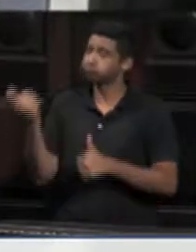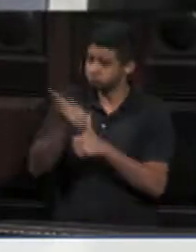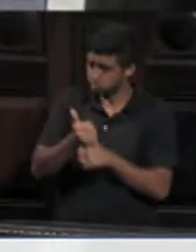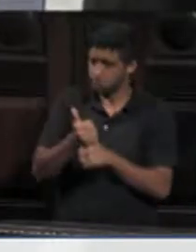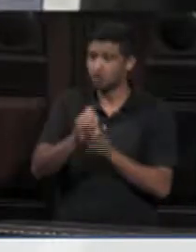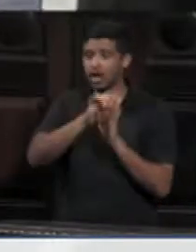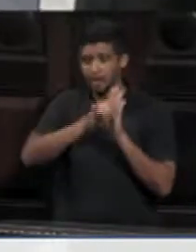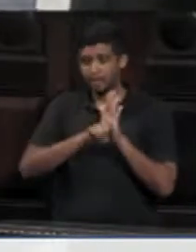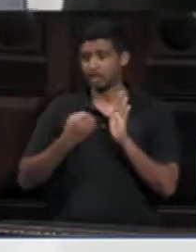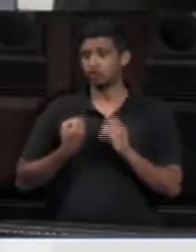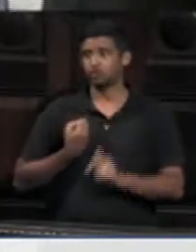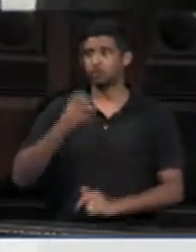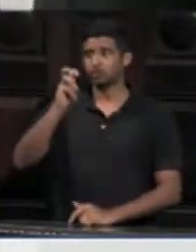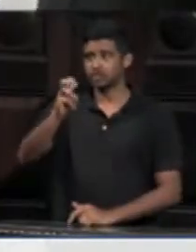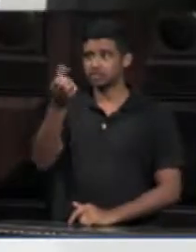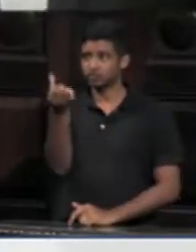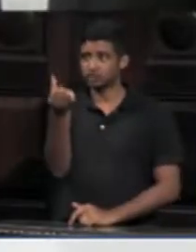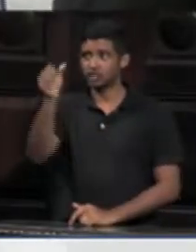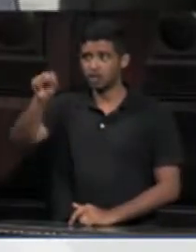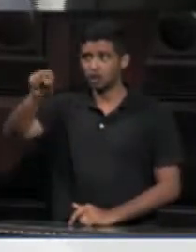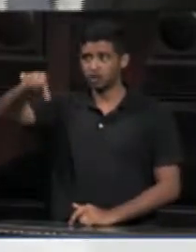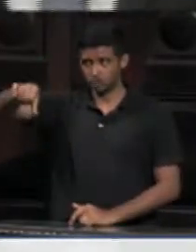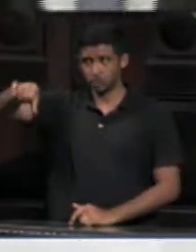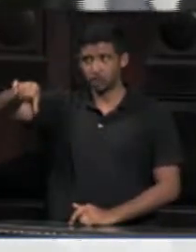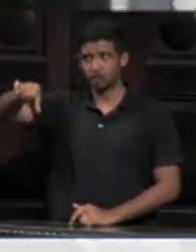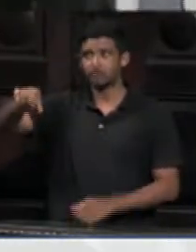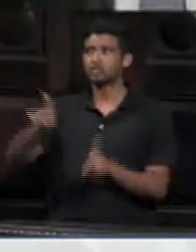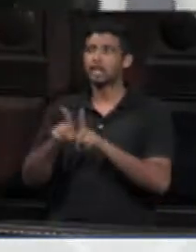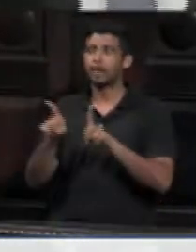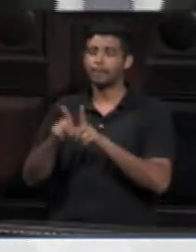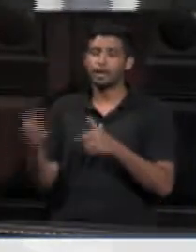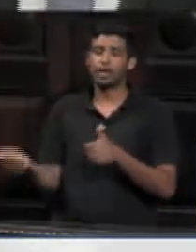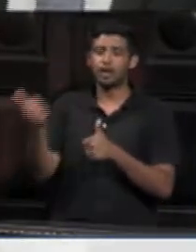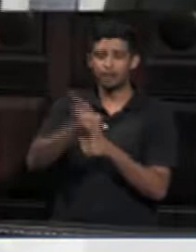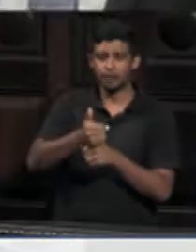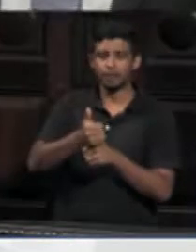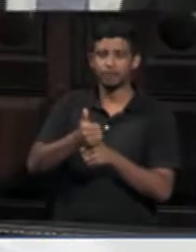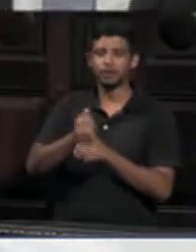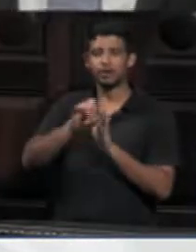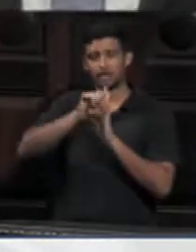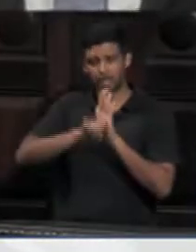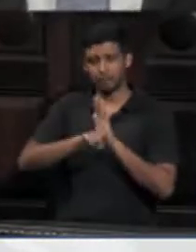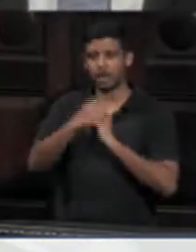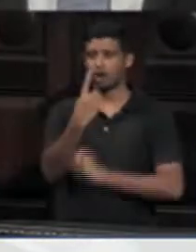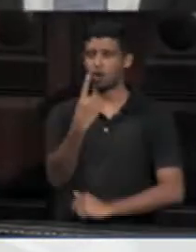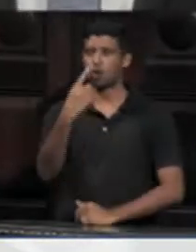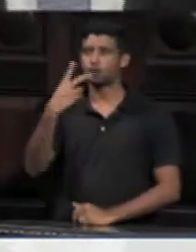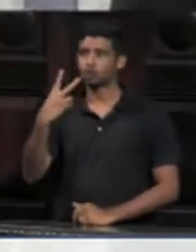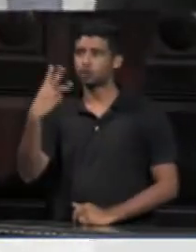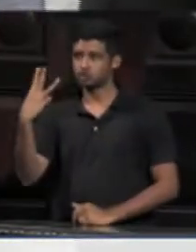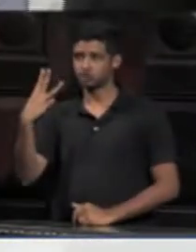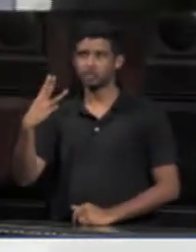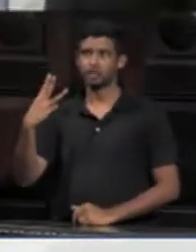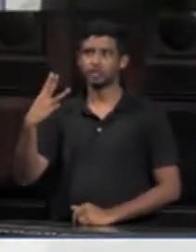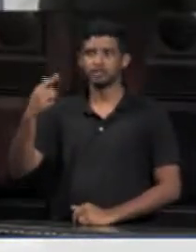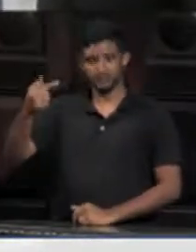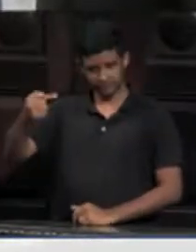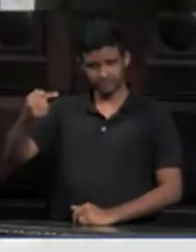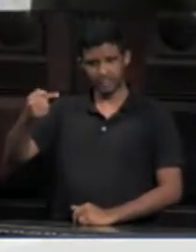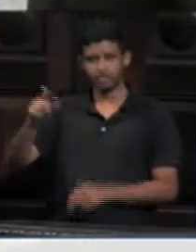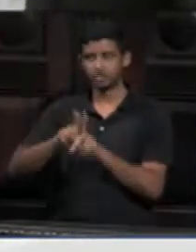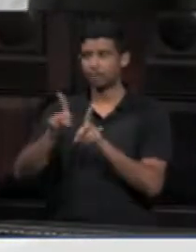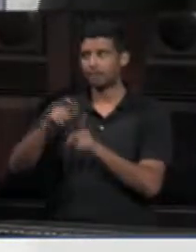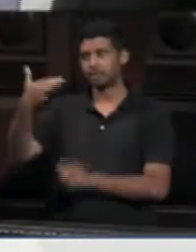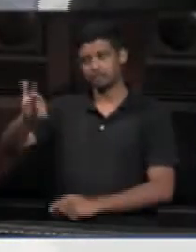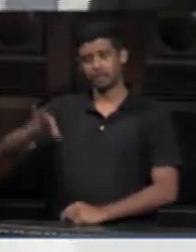número 5, 6, 8 e 9, favorável com subemendas às emendas número 1, 2, 3, 7 e